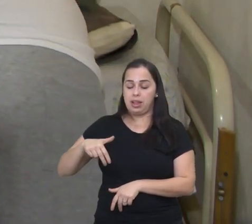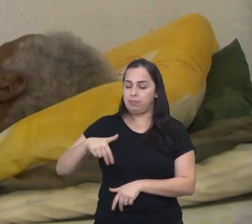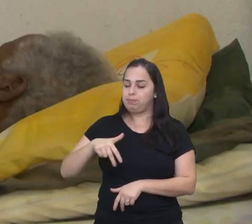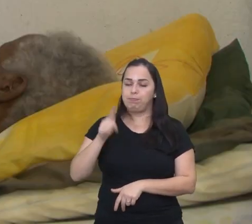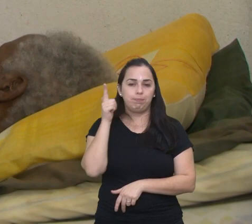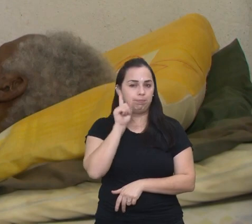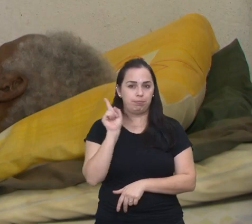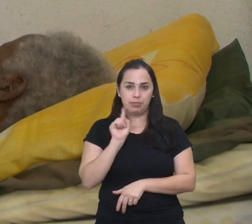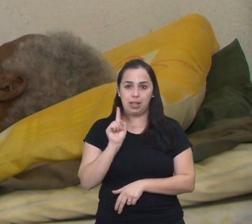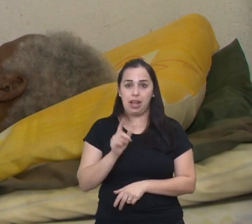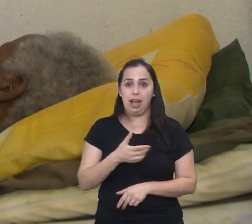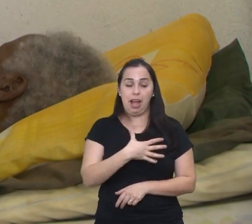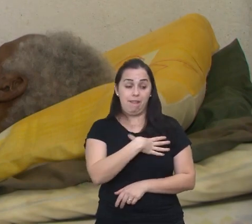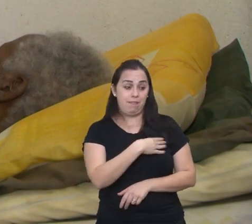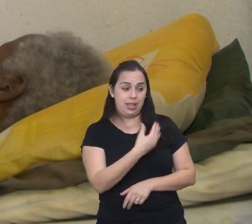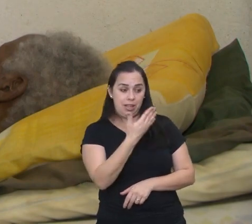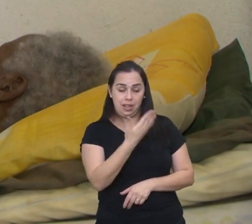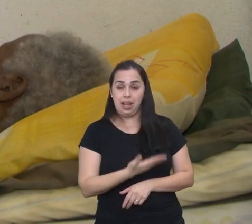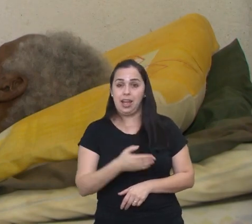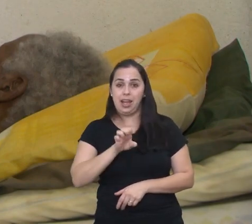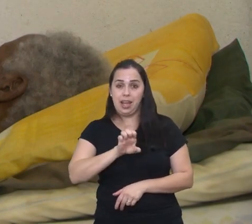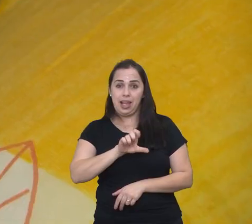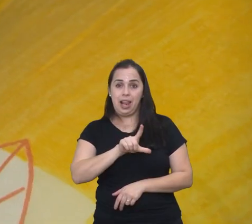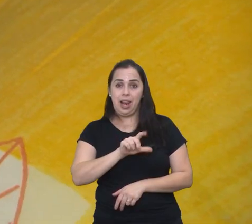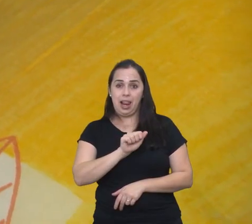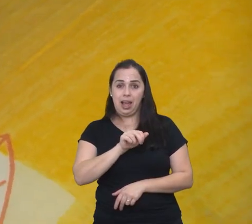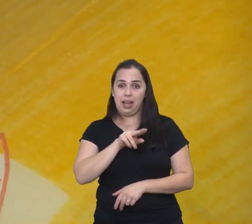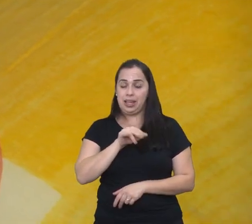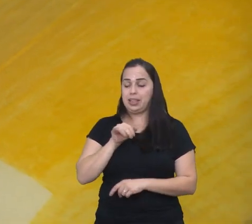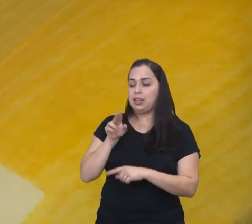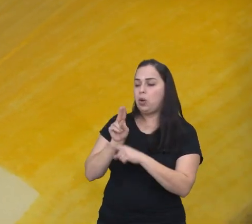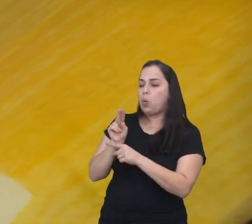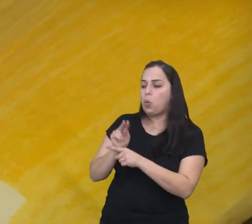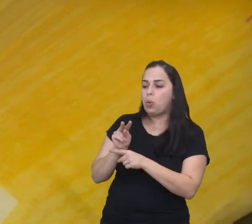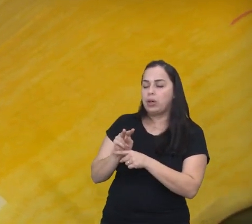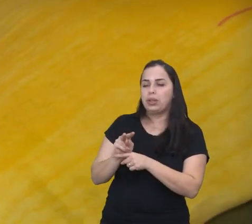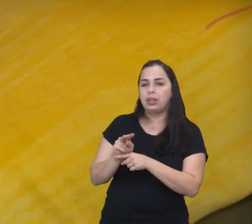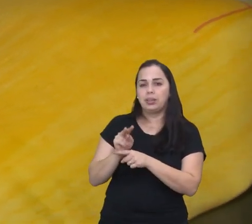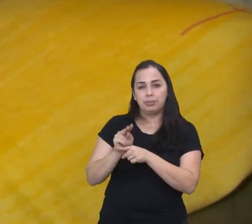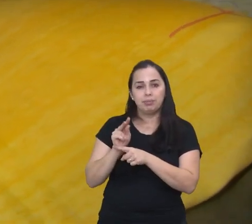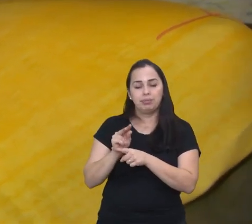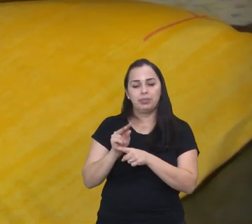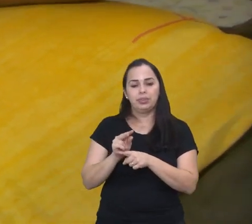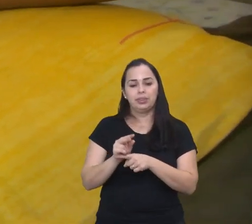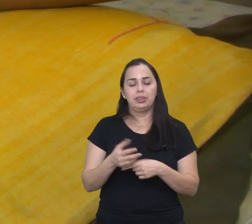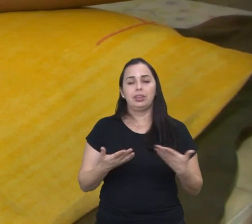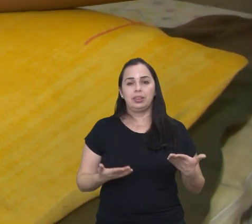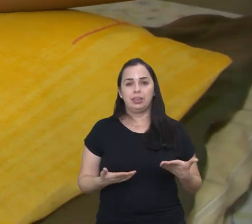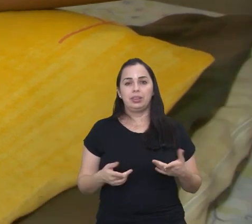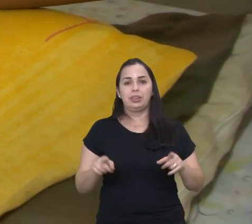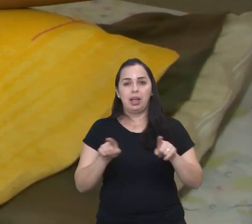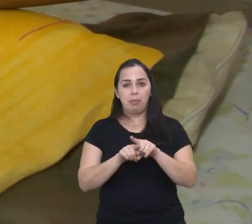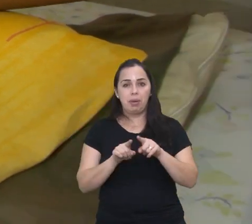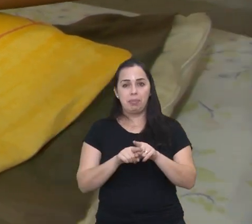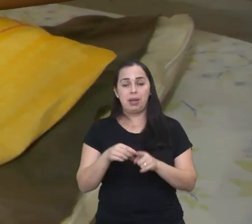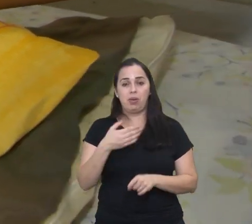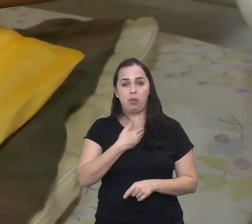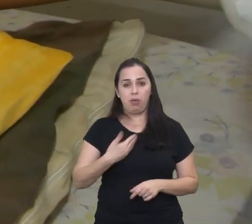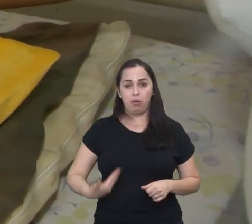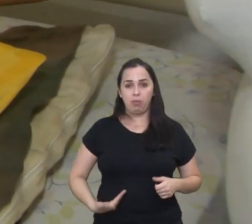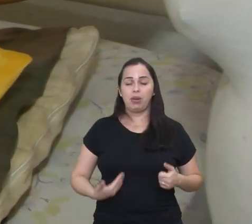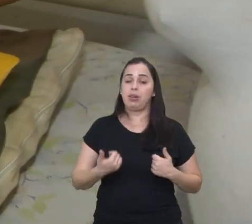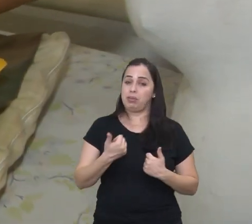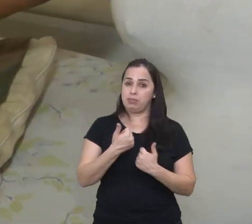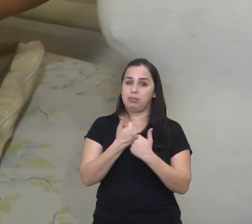mobilidade. Quem precisa cuidar dela é a filha, Elane. Por conta dos problemas para caminhar, a dona Maria conta com o auxílio do